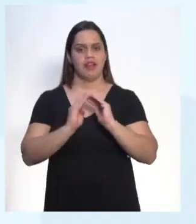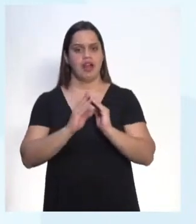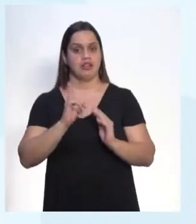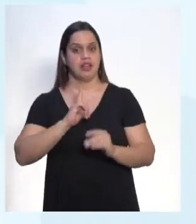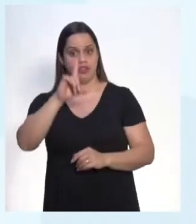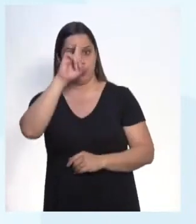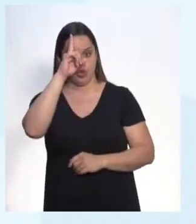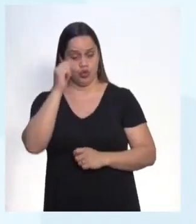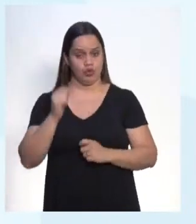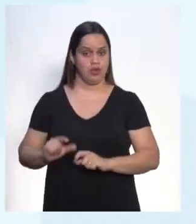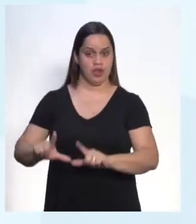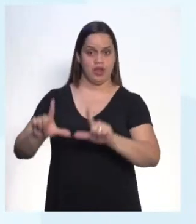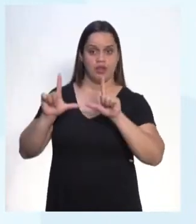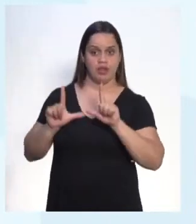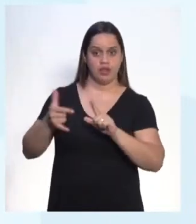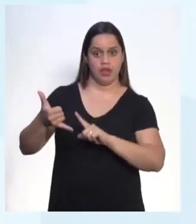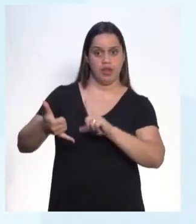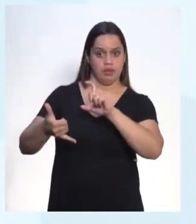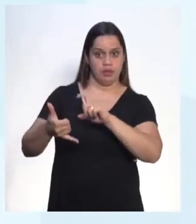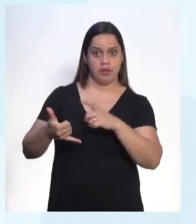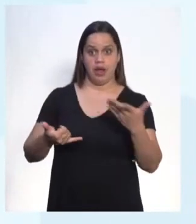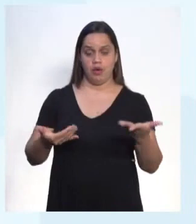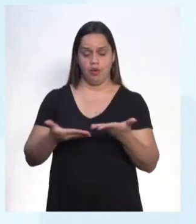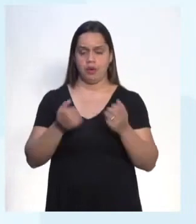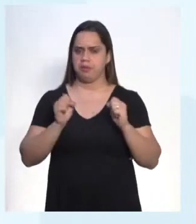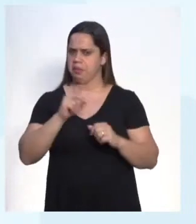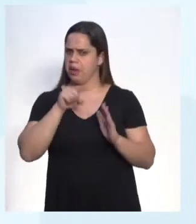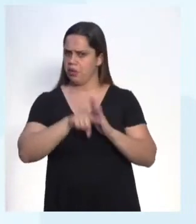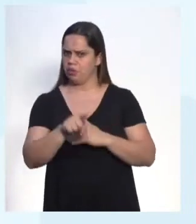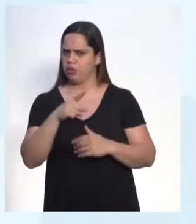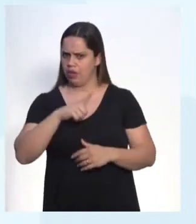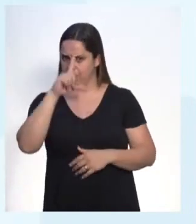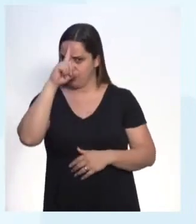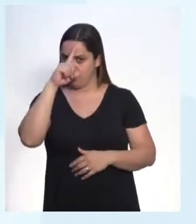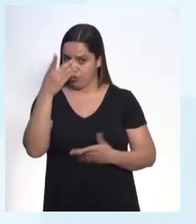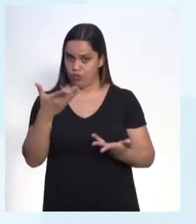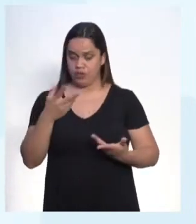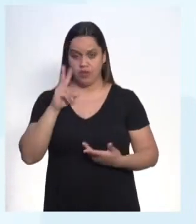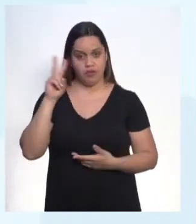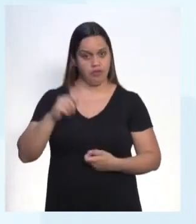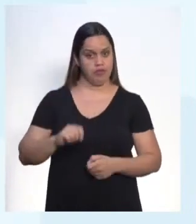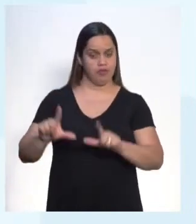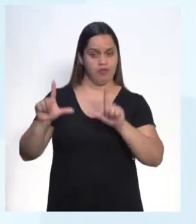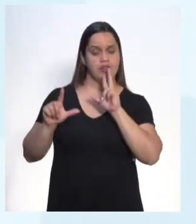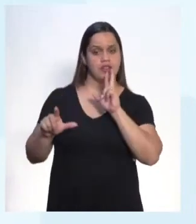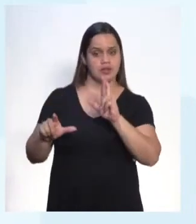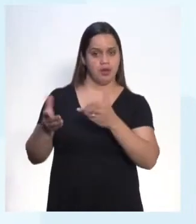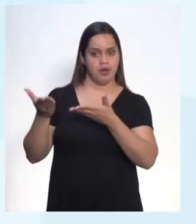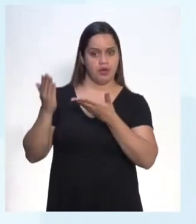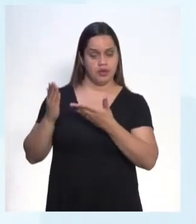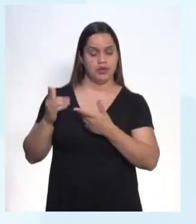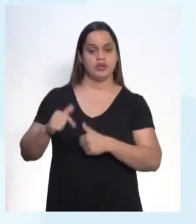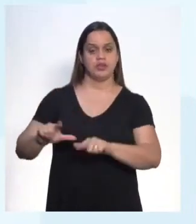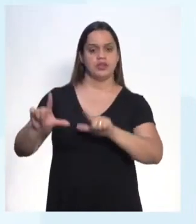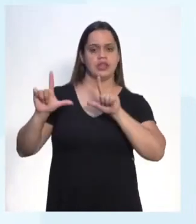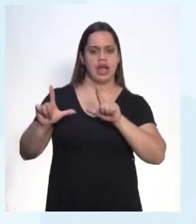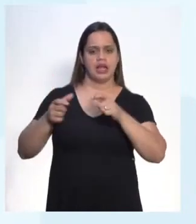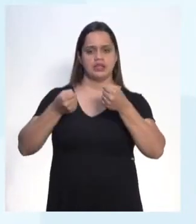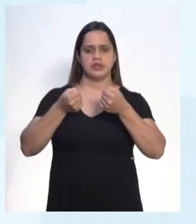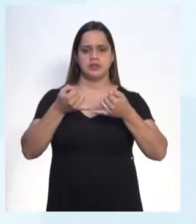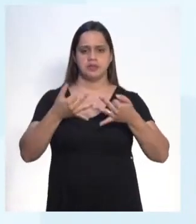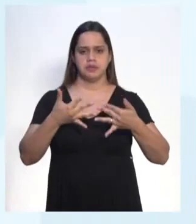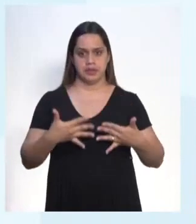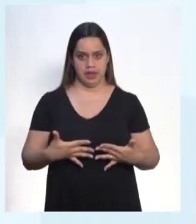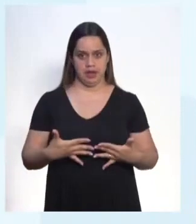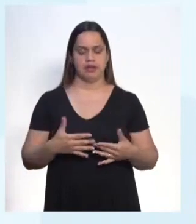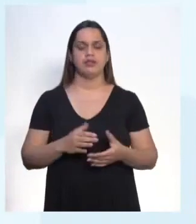com dúvida, será que você tirou sua dúvida? Então, olha aí a resolução da atividade, que está bem